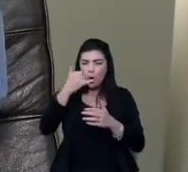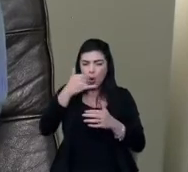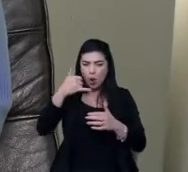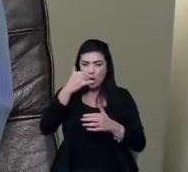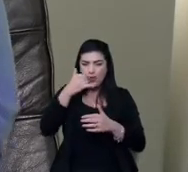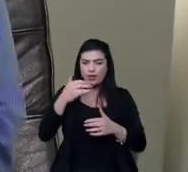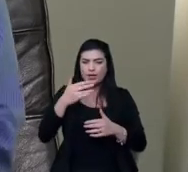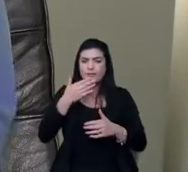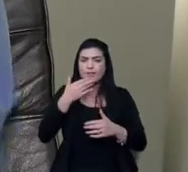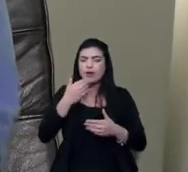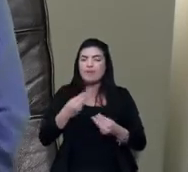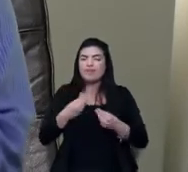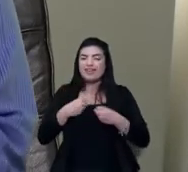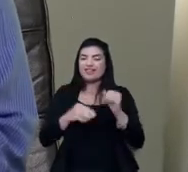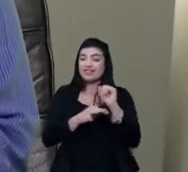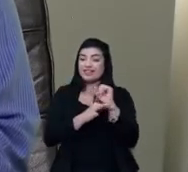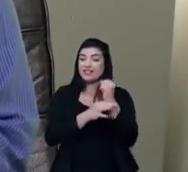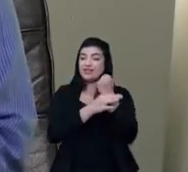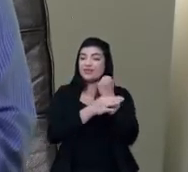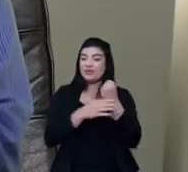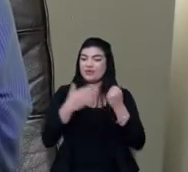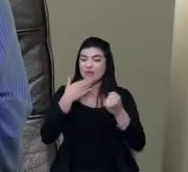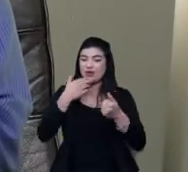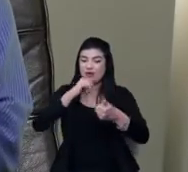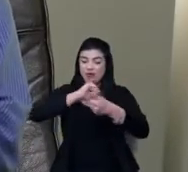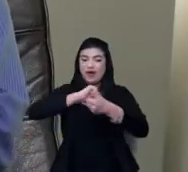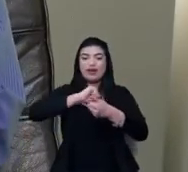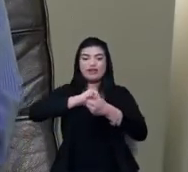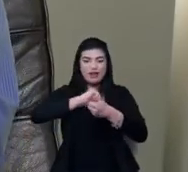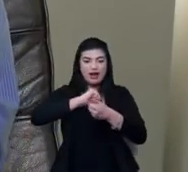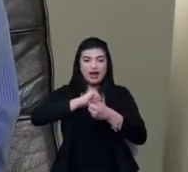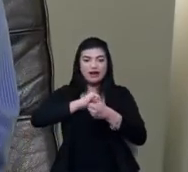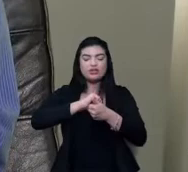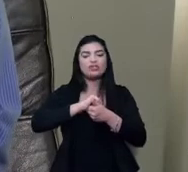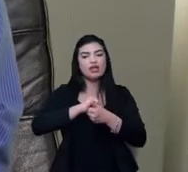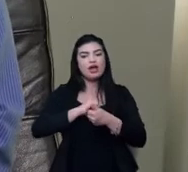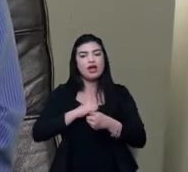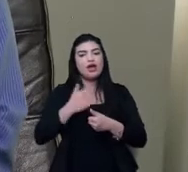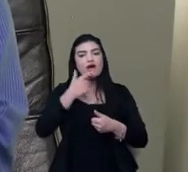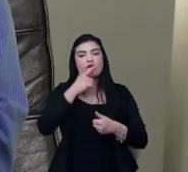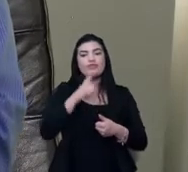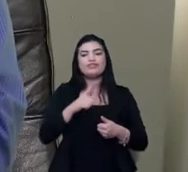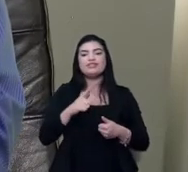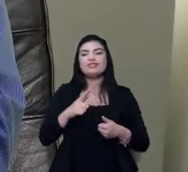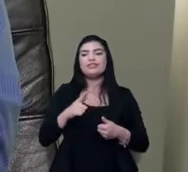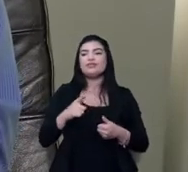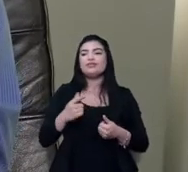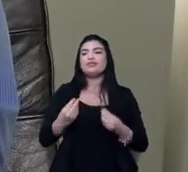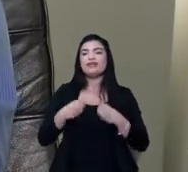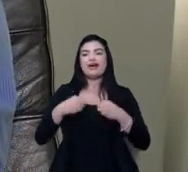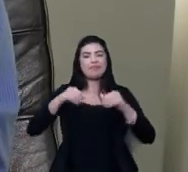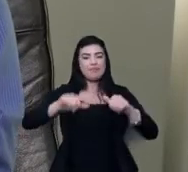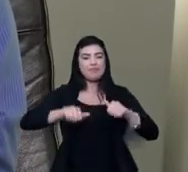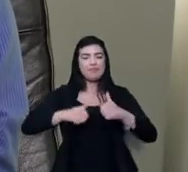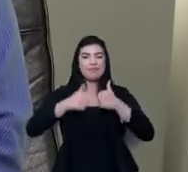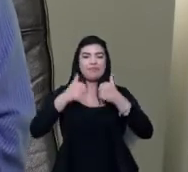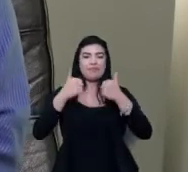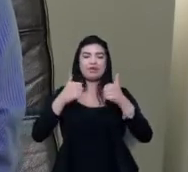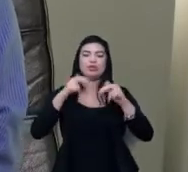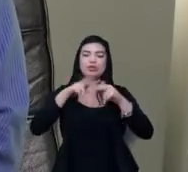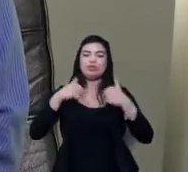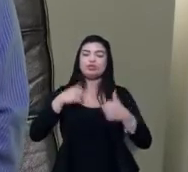me garantisse uma qualidade melhor do meu serviço, eu seria beneficiado com isso. Então, eu trabalho muito com tinta